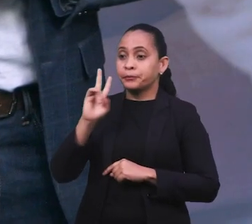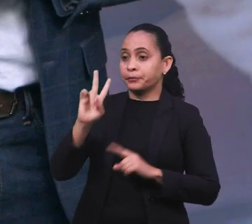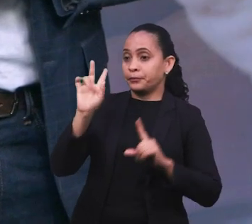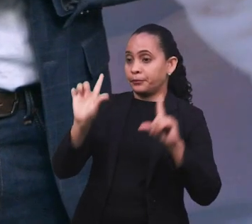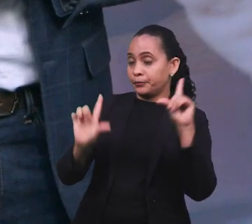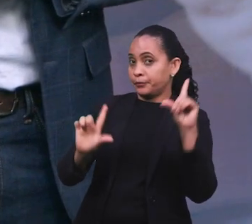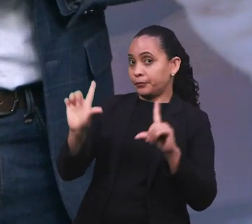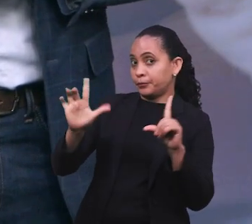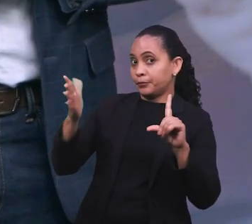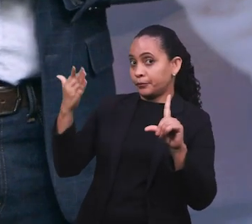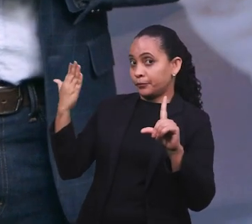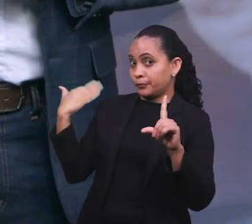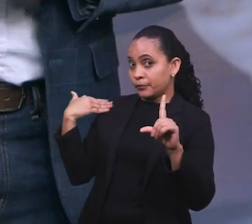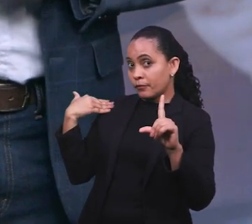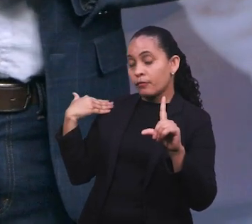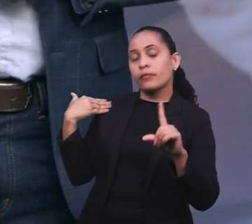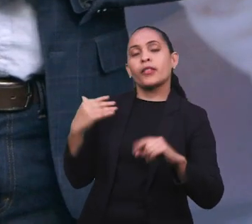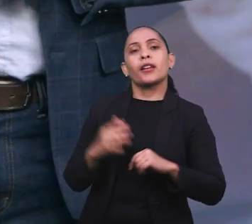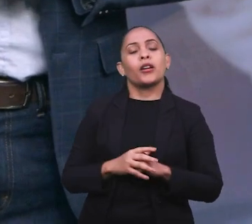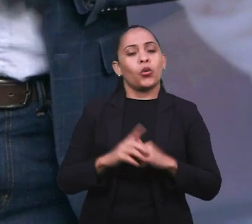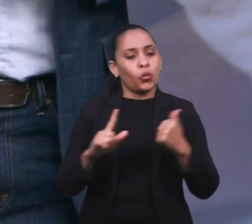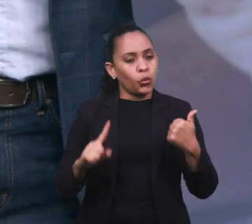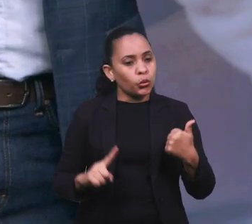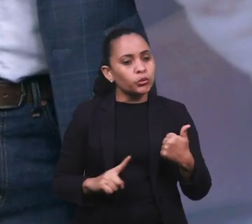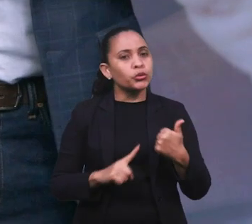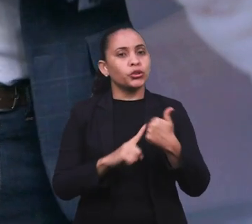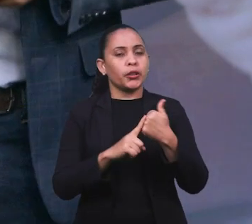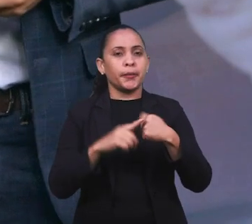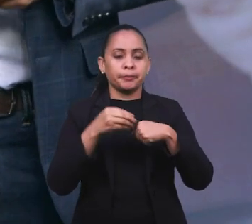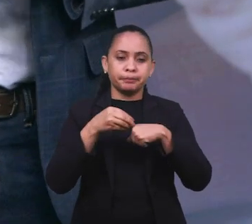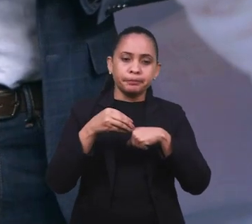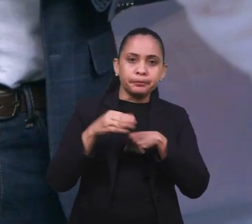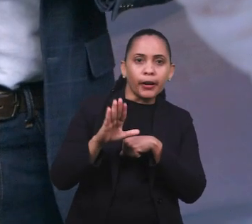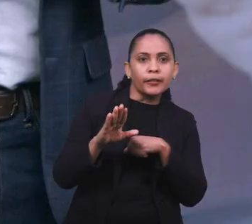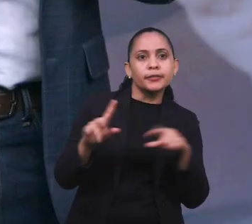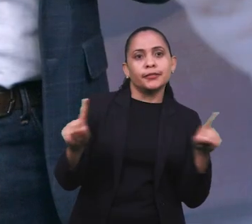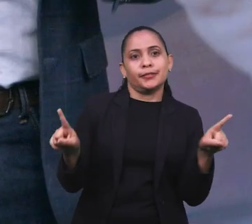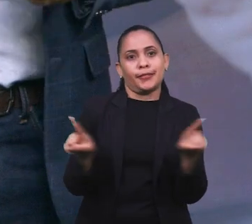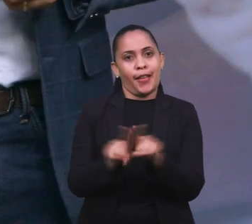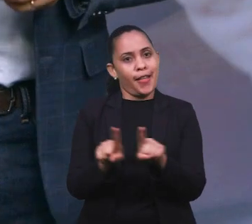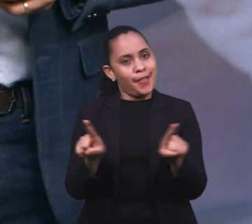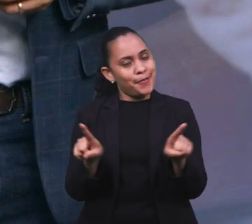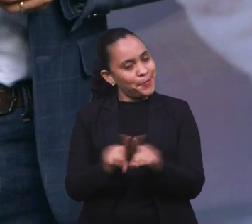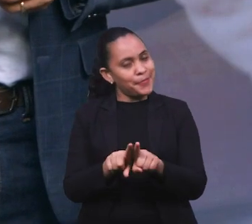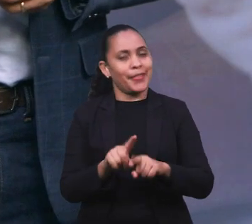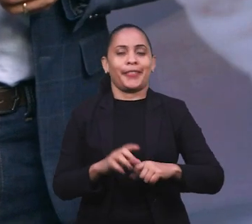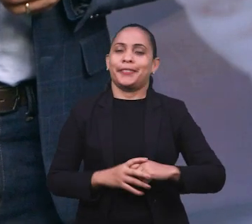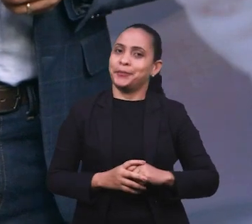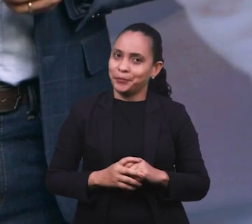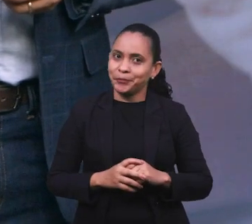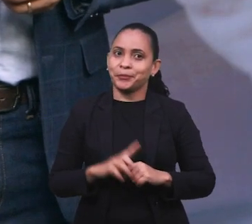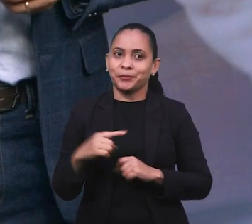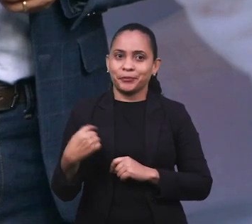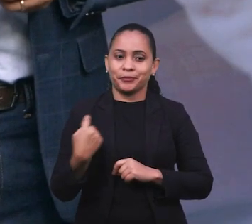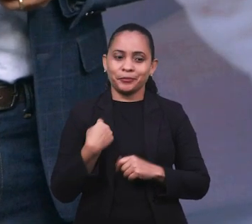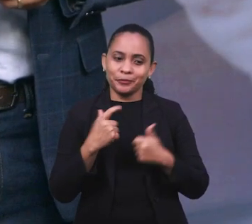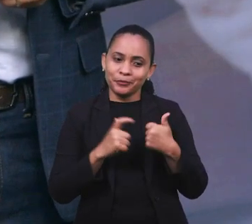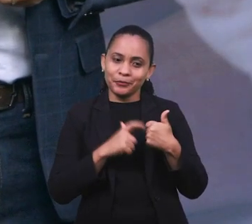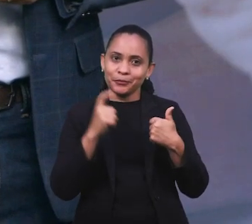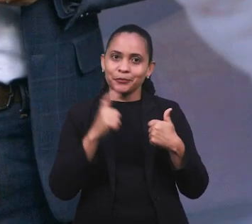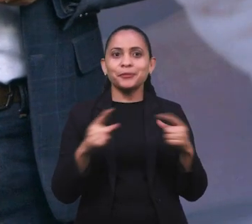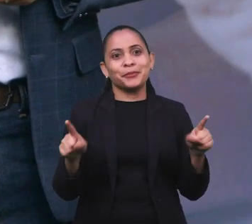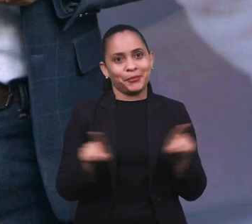os nossos programas anteriores? Não deixe de curtir, de comentar e de compartilhar esse conteúdo com quem está estudando